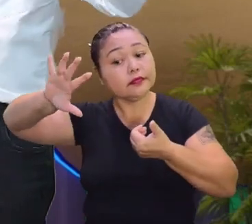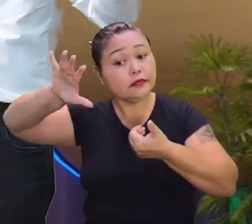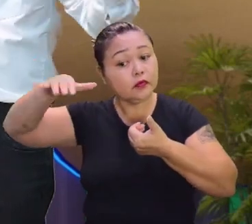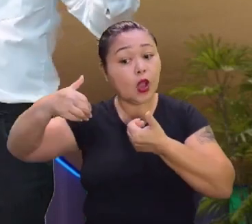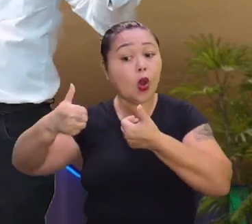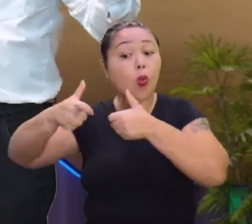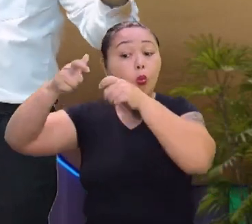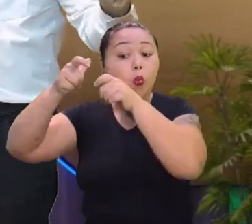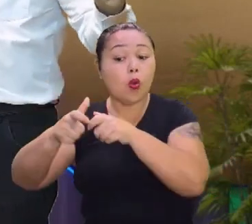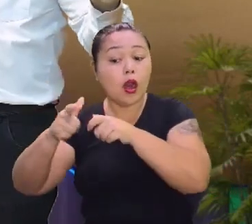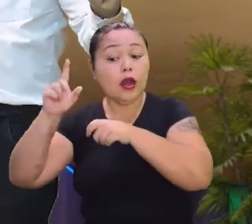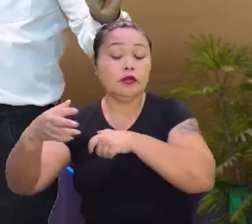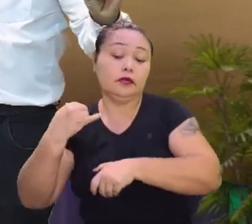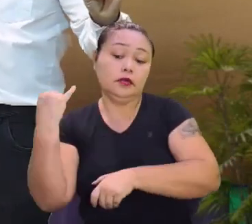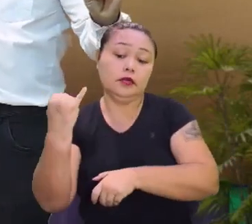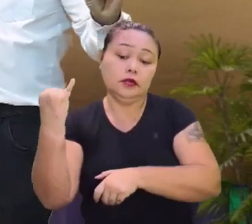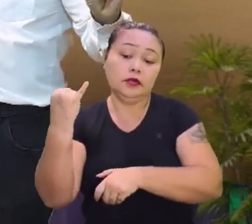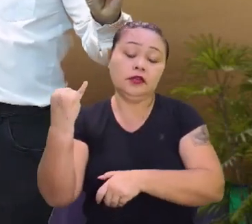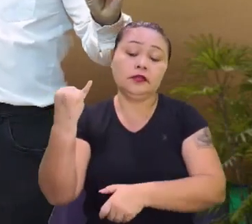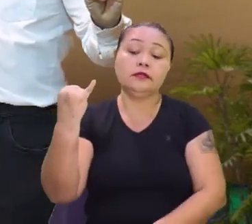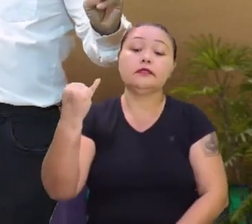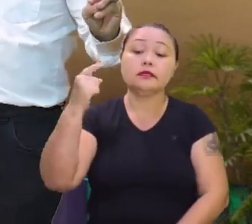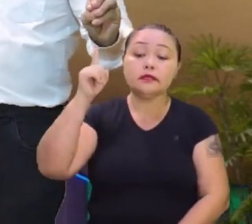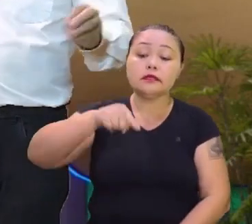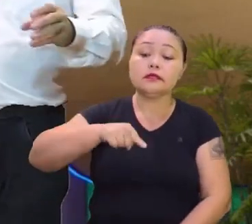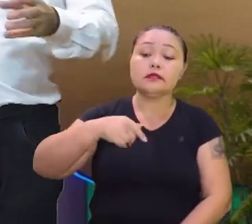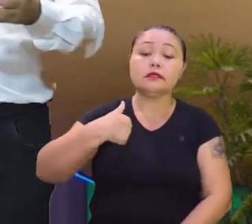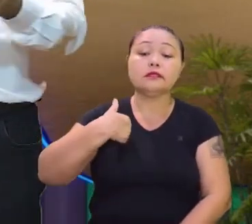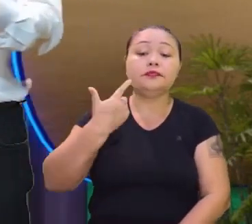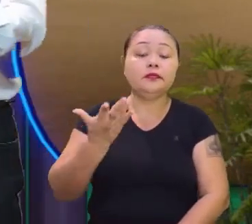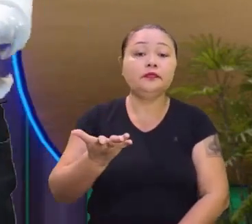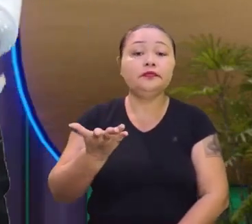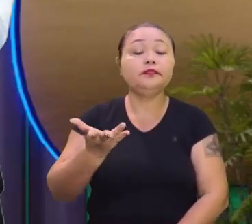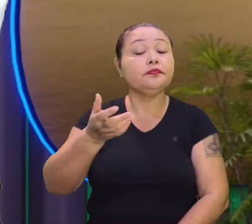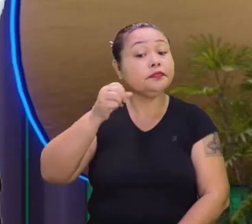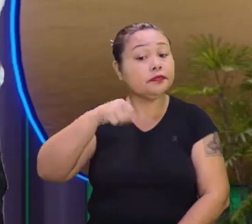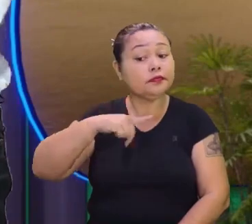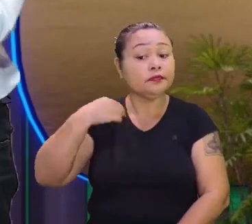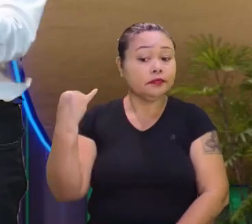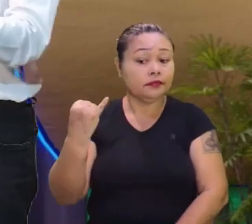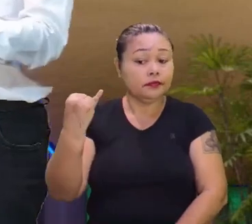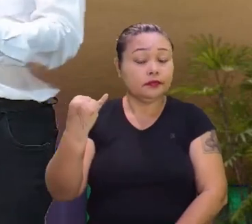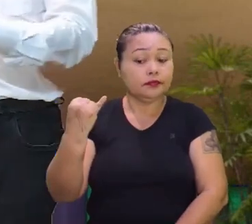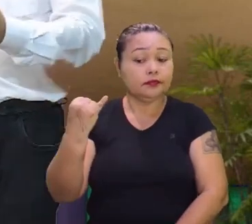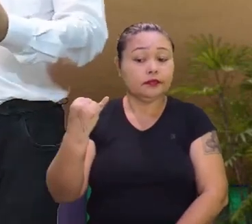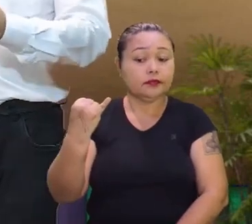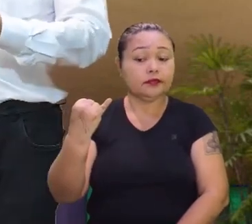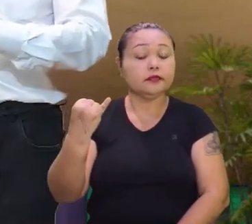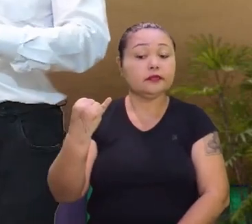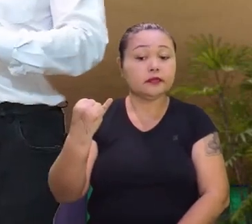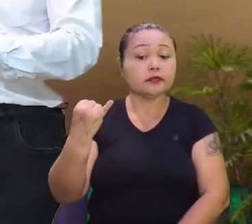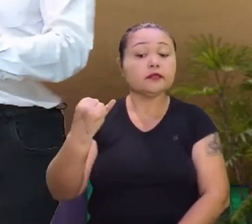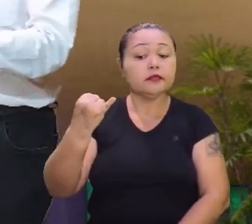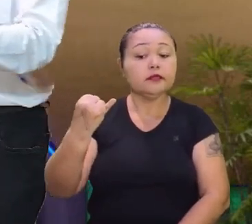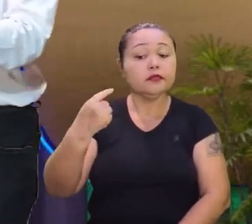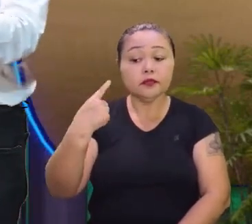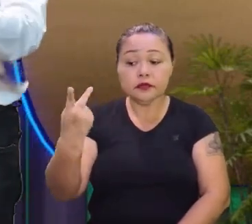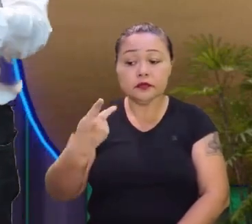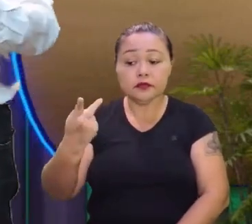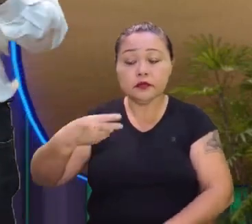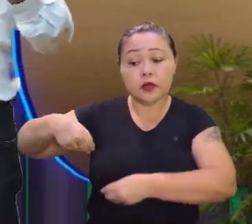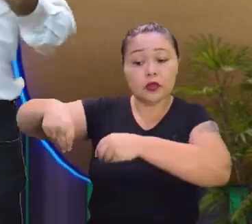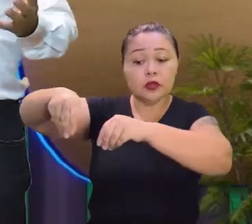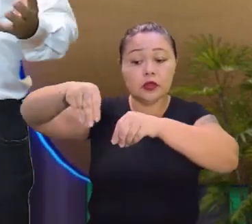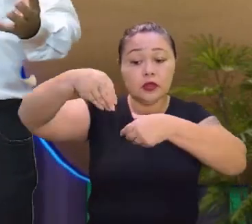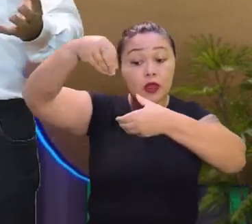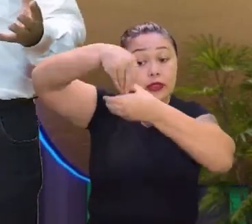hidrográfica, localmente, ela é muito importante. Com certeza. Não é isso? Exato. Então, se elas são importantes e elas estão no